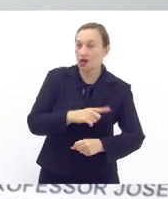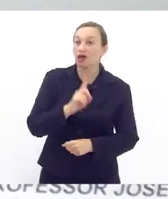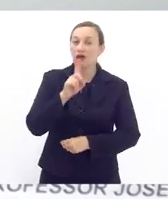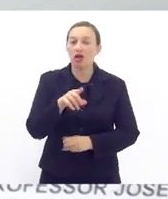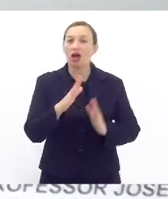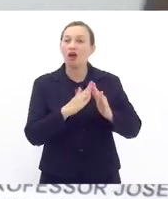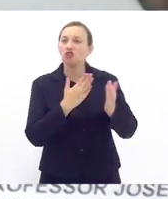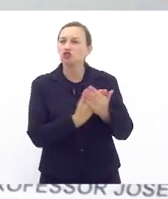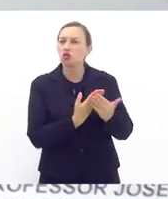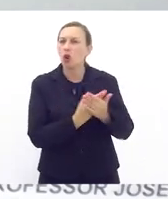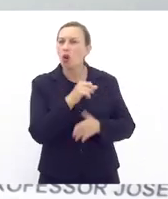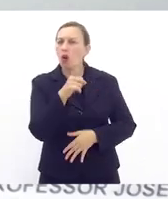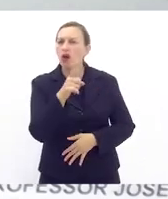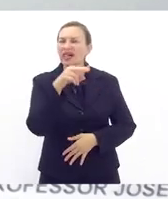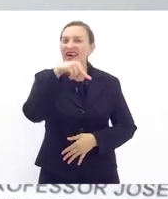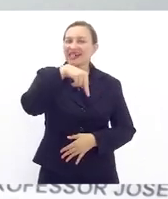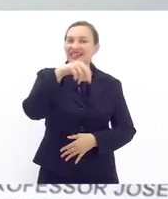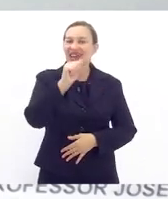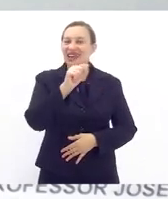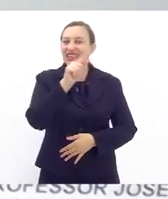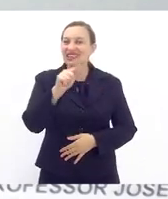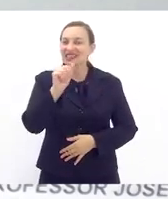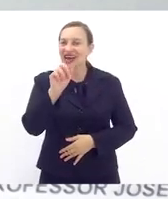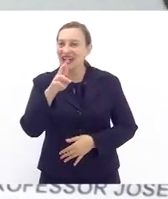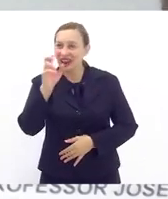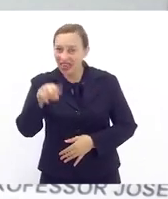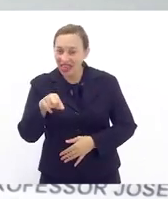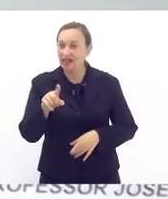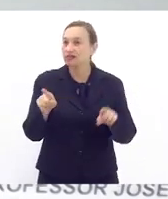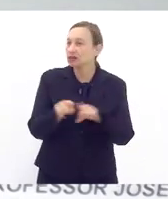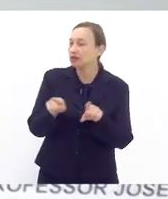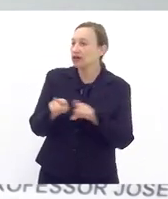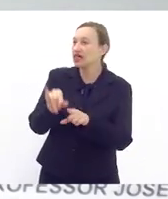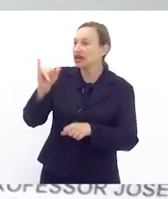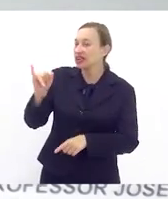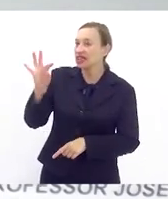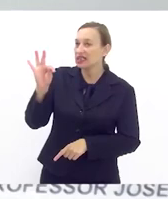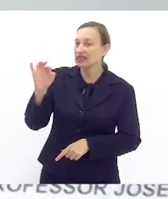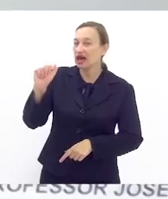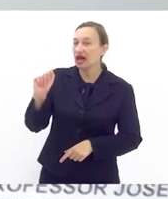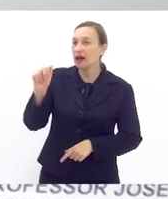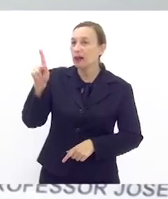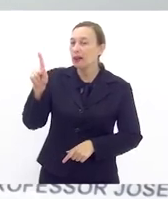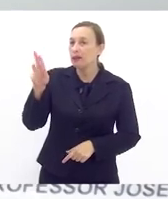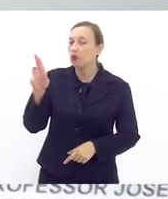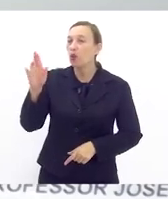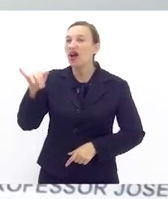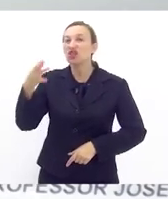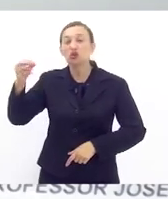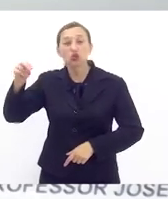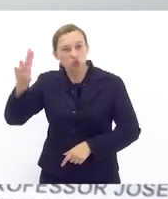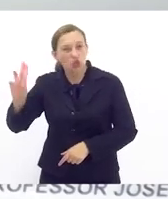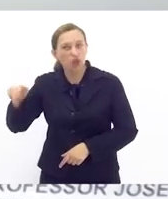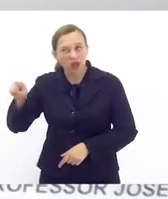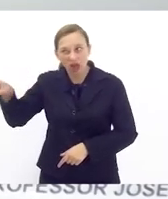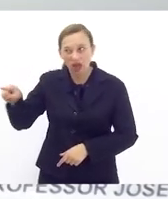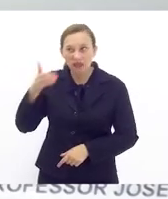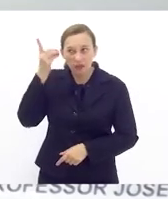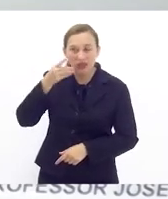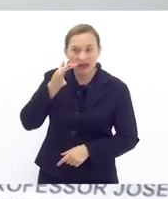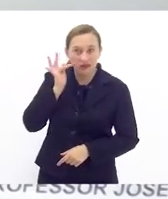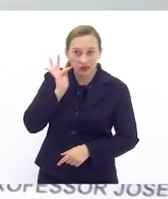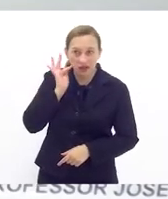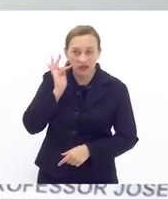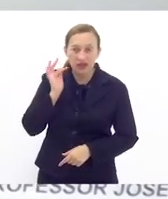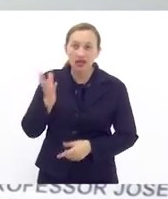da Nazaré temos também uma escola em Itaipuaçu né Deputado Flávio é que tá dentro de